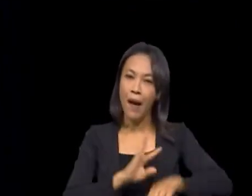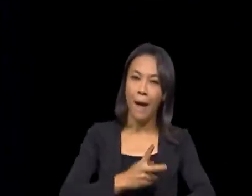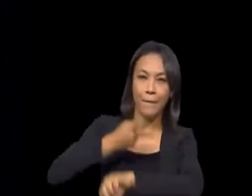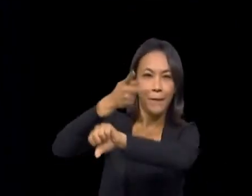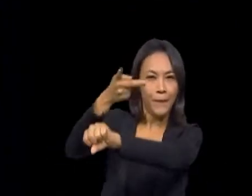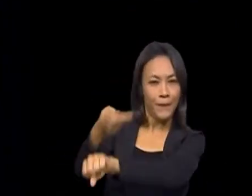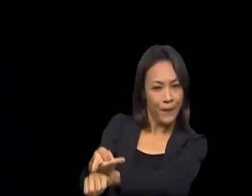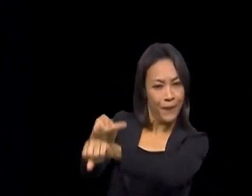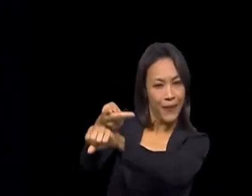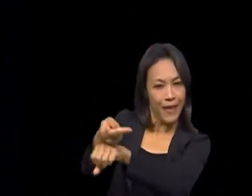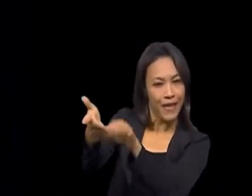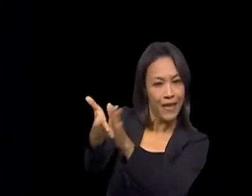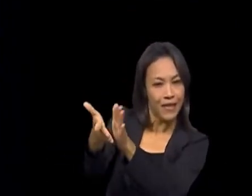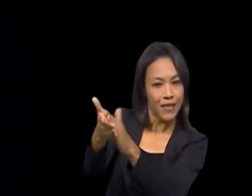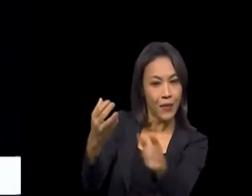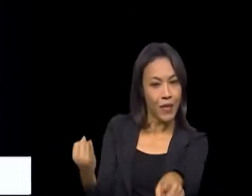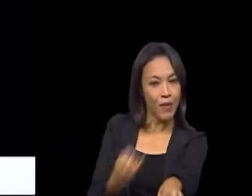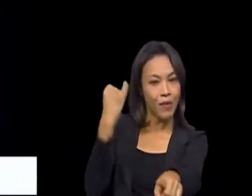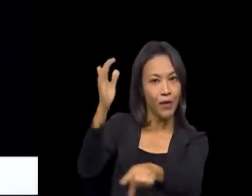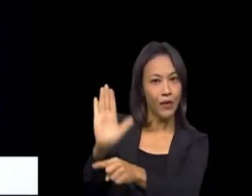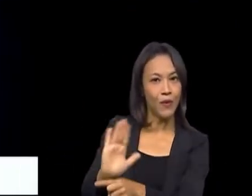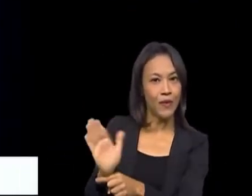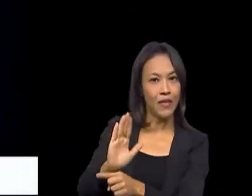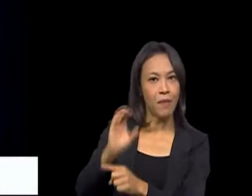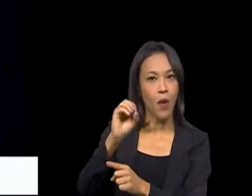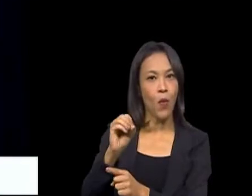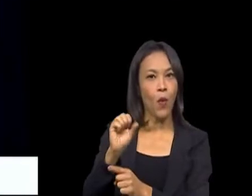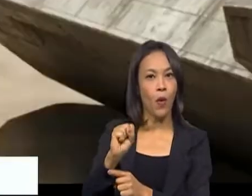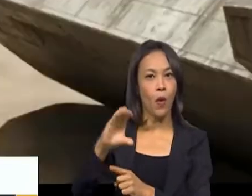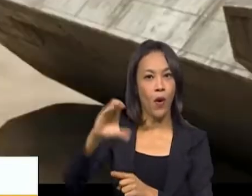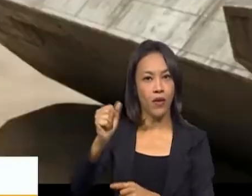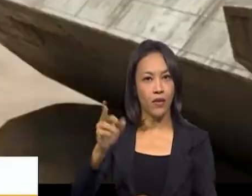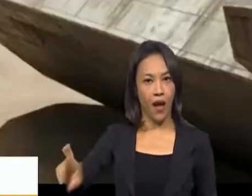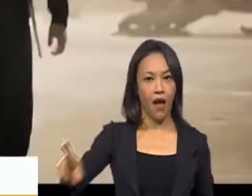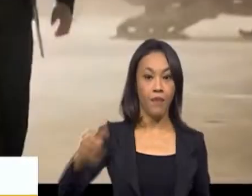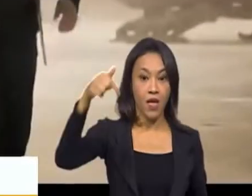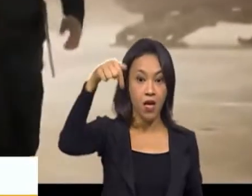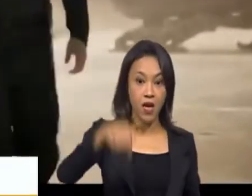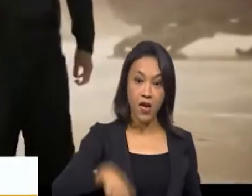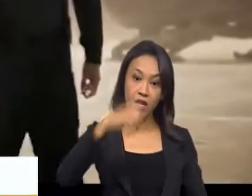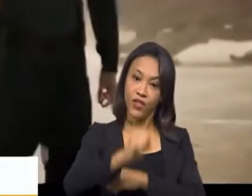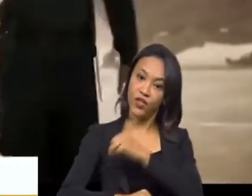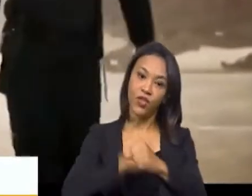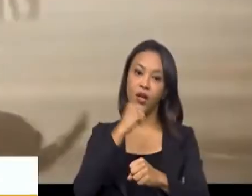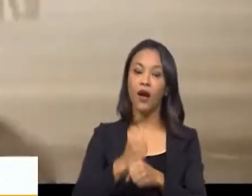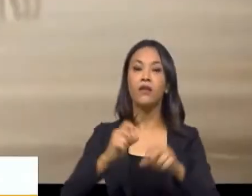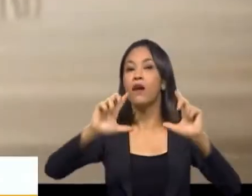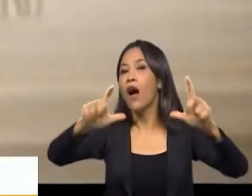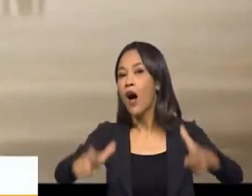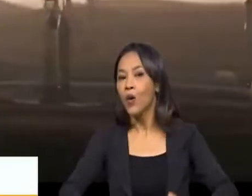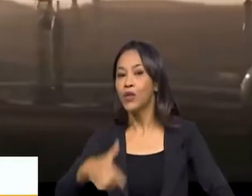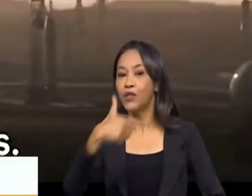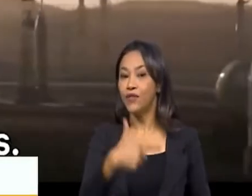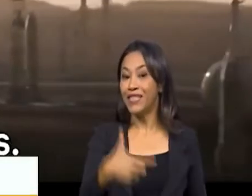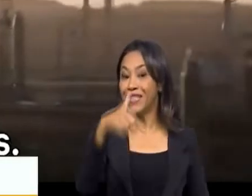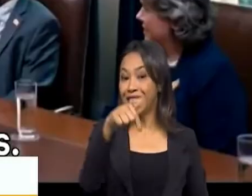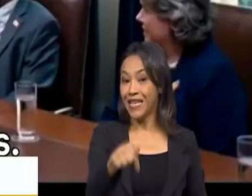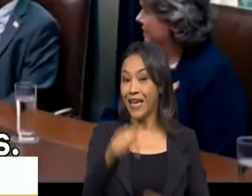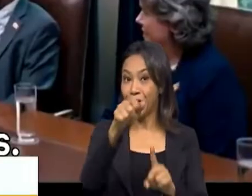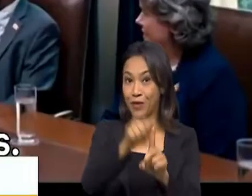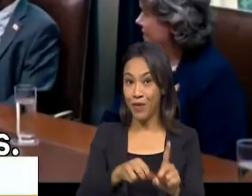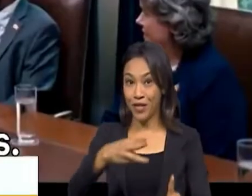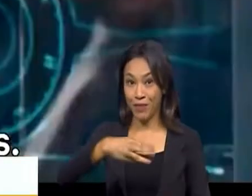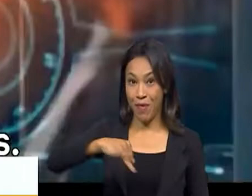mais importante do cinema, o Oscar 2022. Este ano, a cerimônia será em 27 de março, em